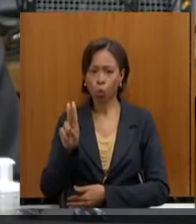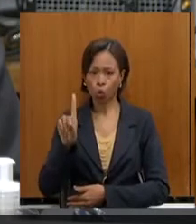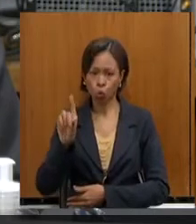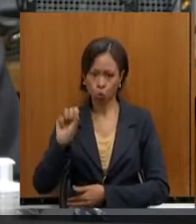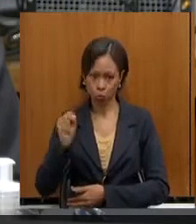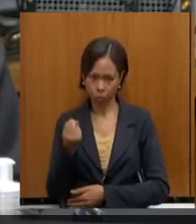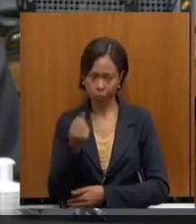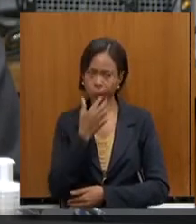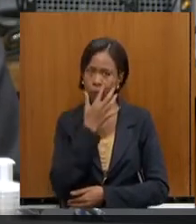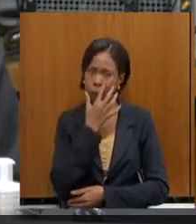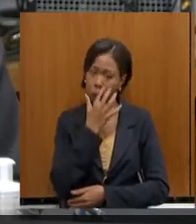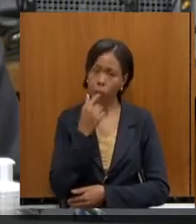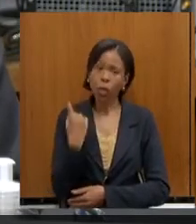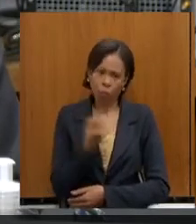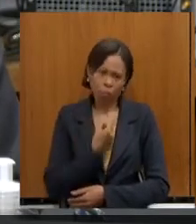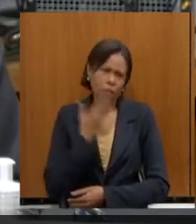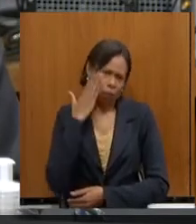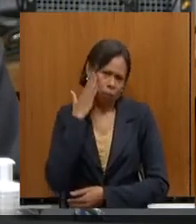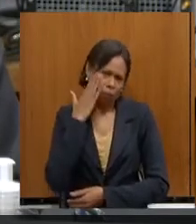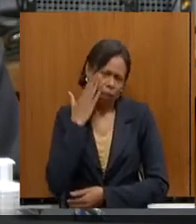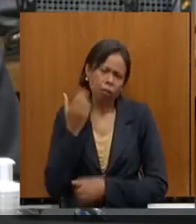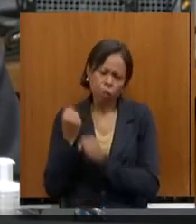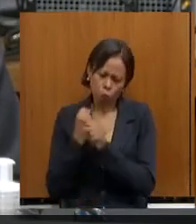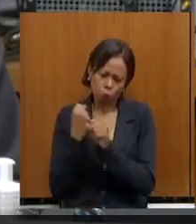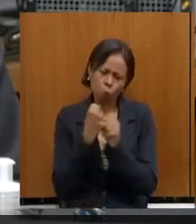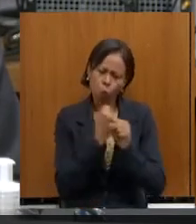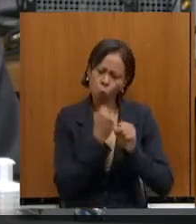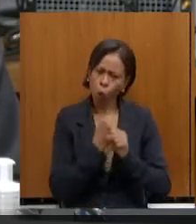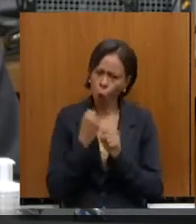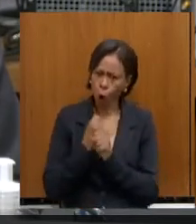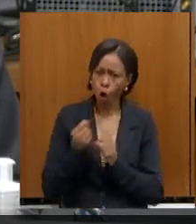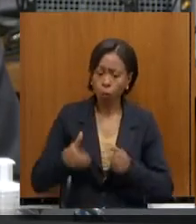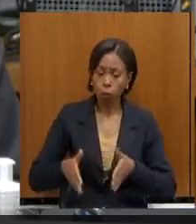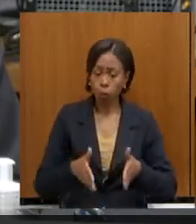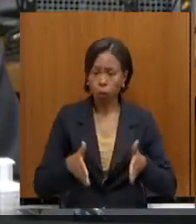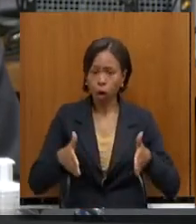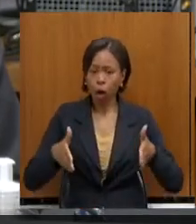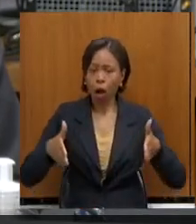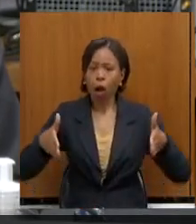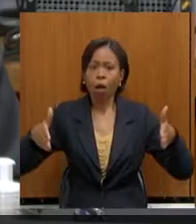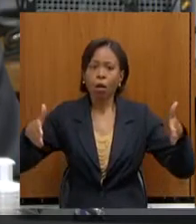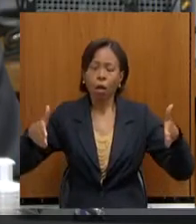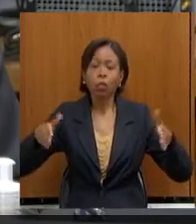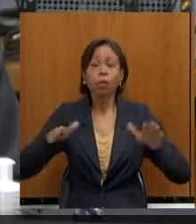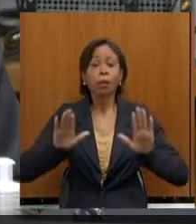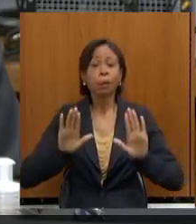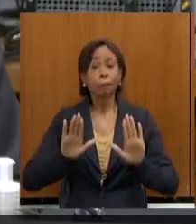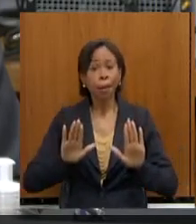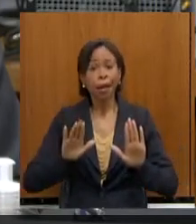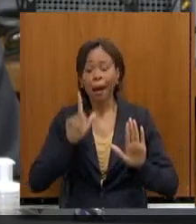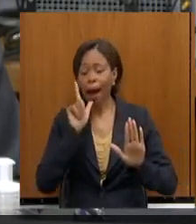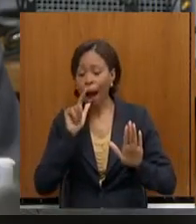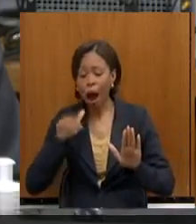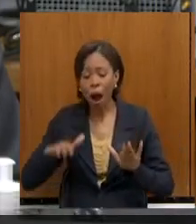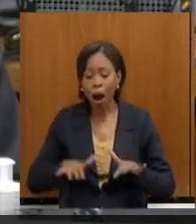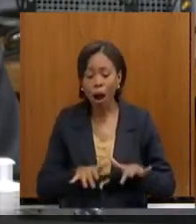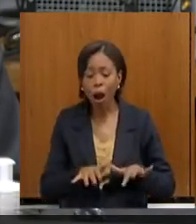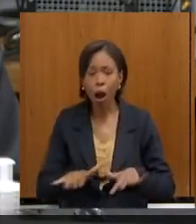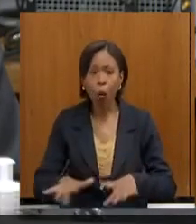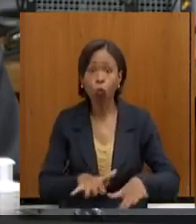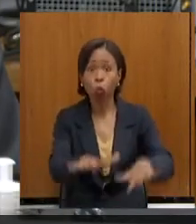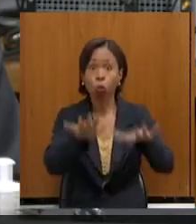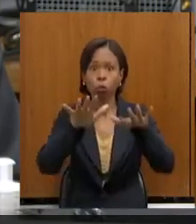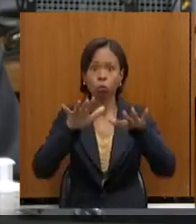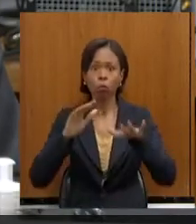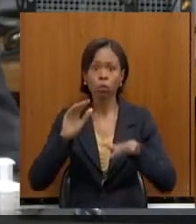entende que toda vez que se faz alguma obra do sentido E aí está fazendo com que a água escoe com